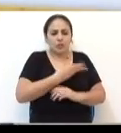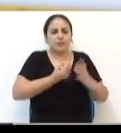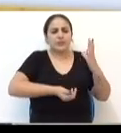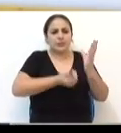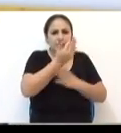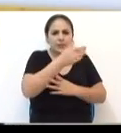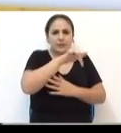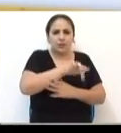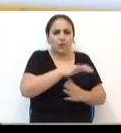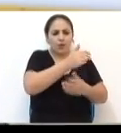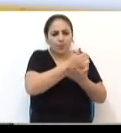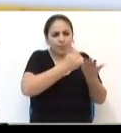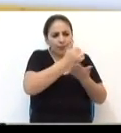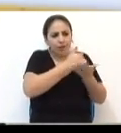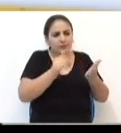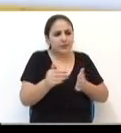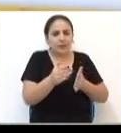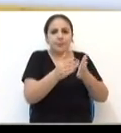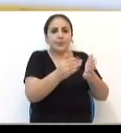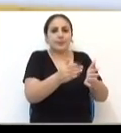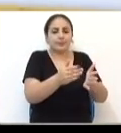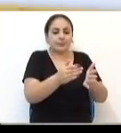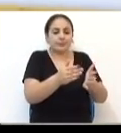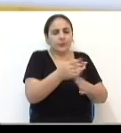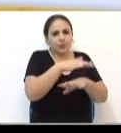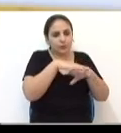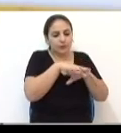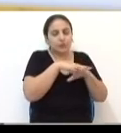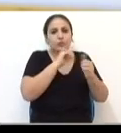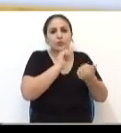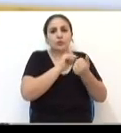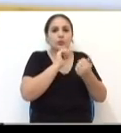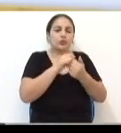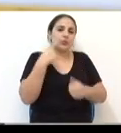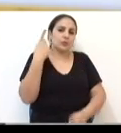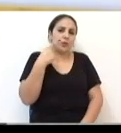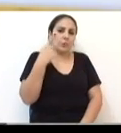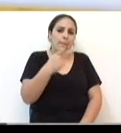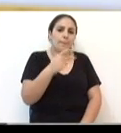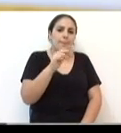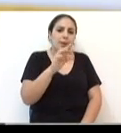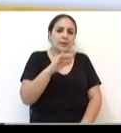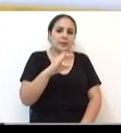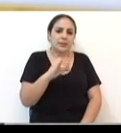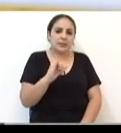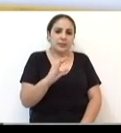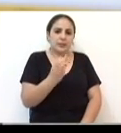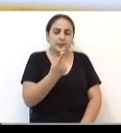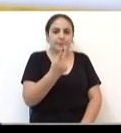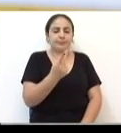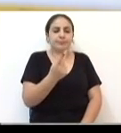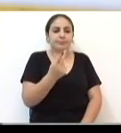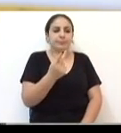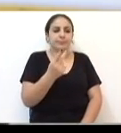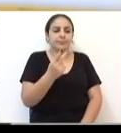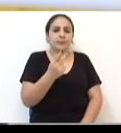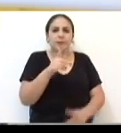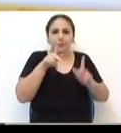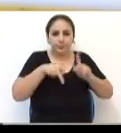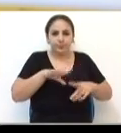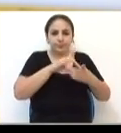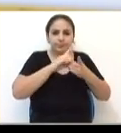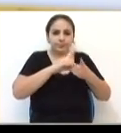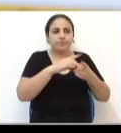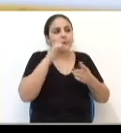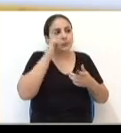gente reconstrói as bases e os caminhos e conversando com o vereador Patrick e o pessoal do Democratas, houve um